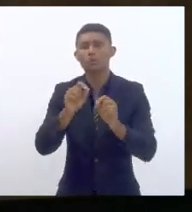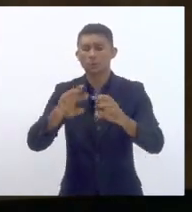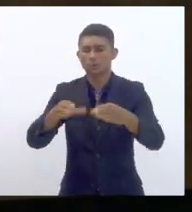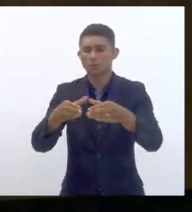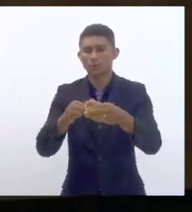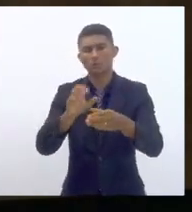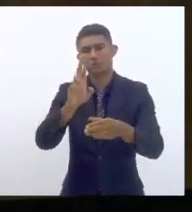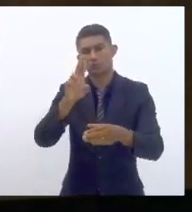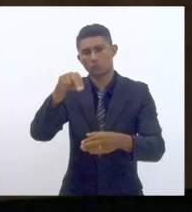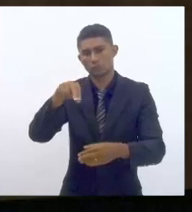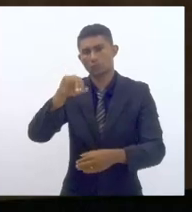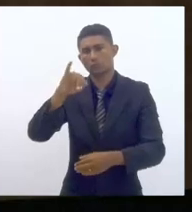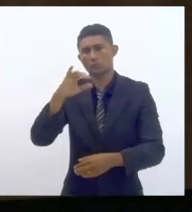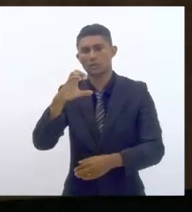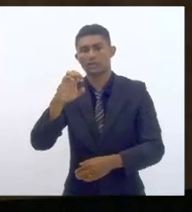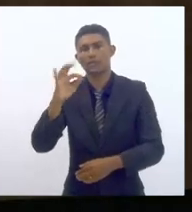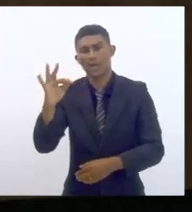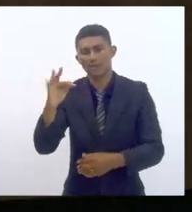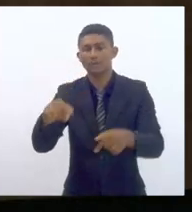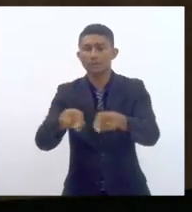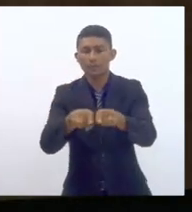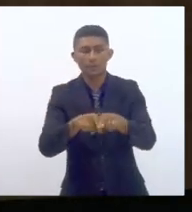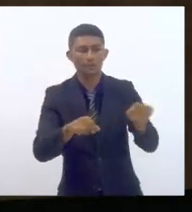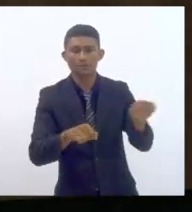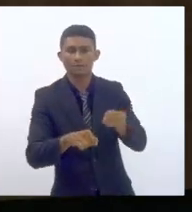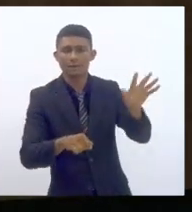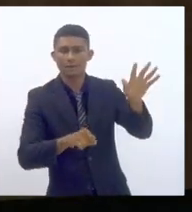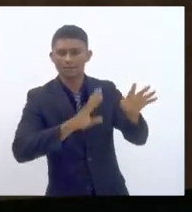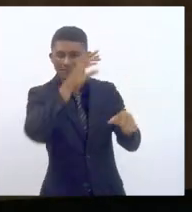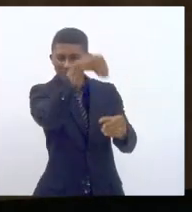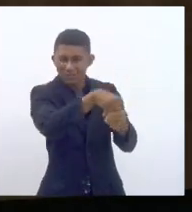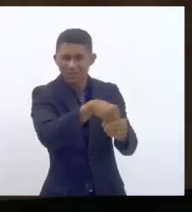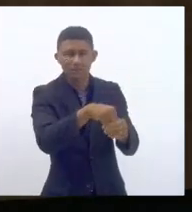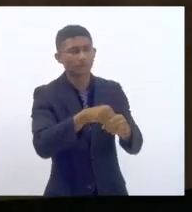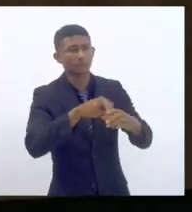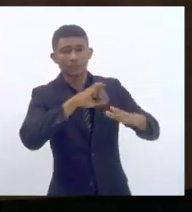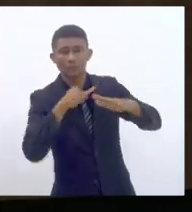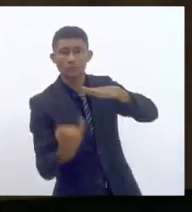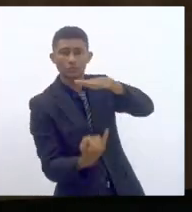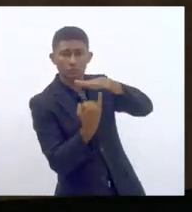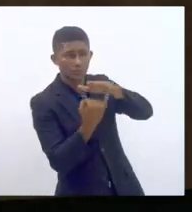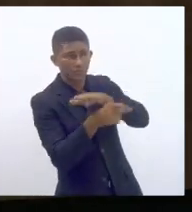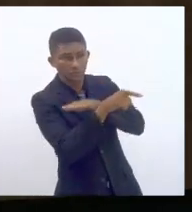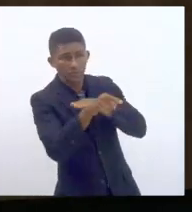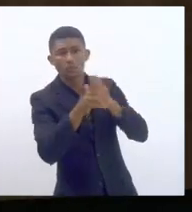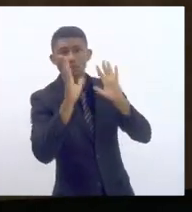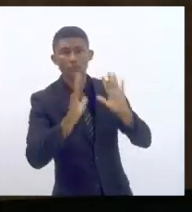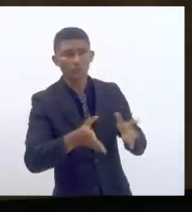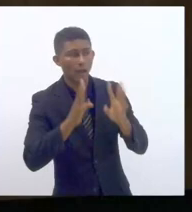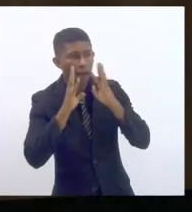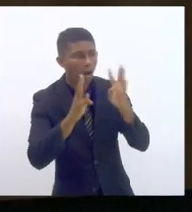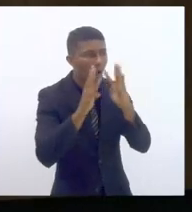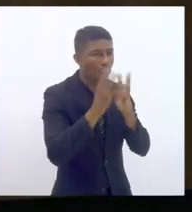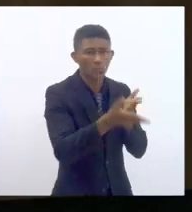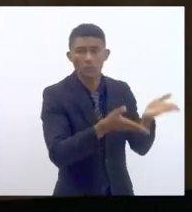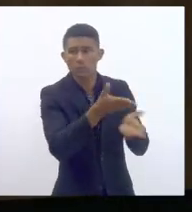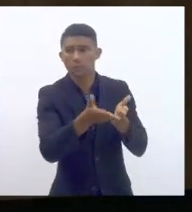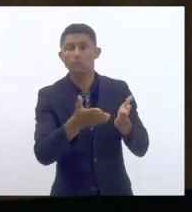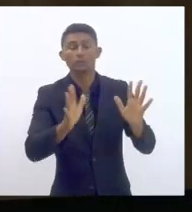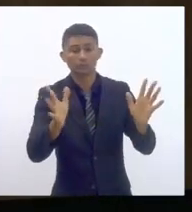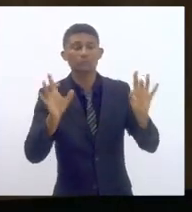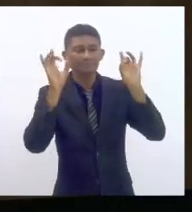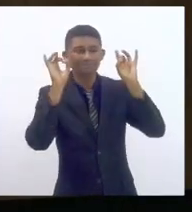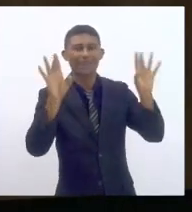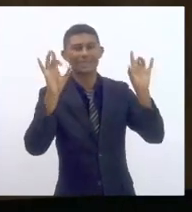das favelas do Rio de Janeiro, com instituições que já fazem atendimento a crianças e adolescentes. Em especial, quero